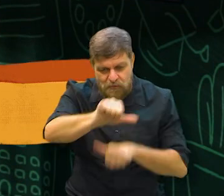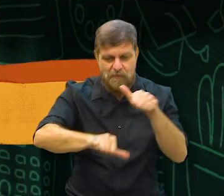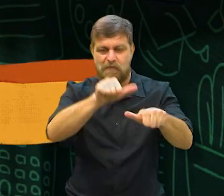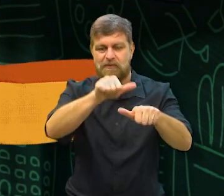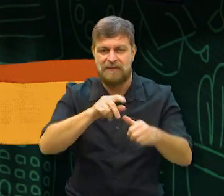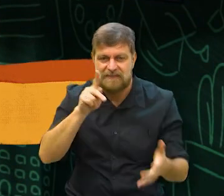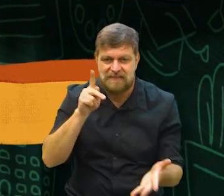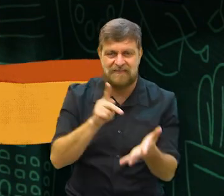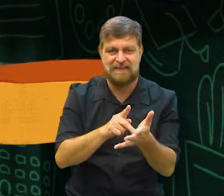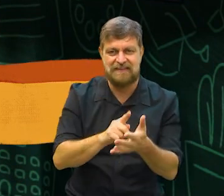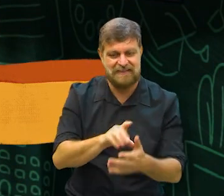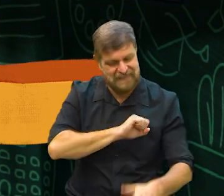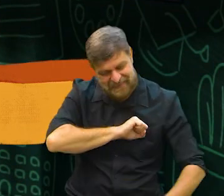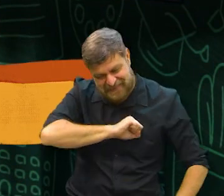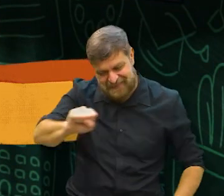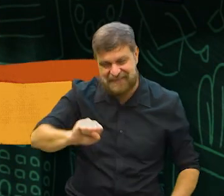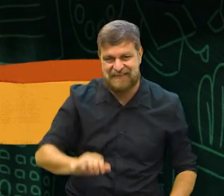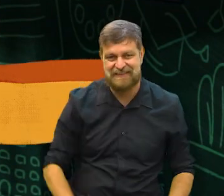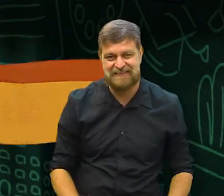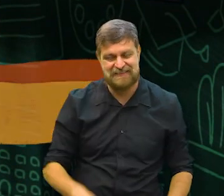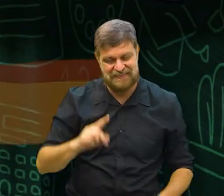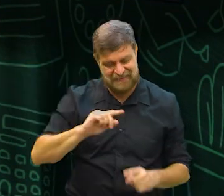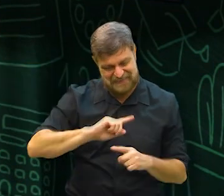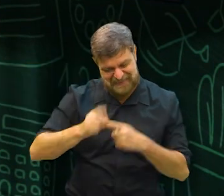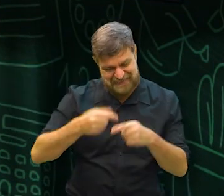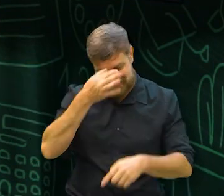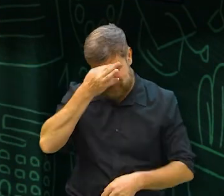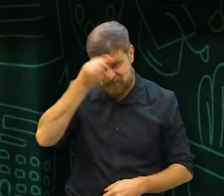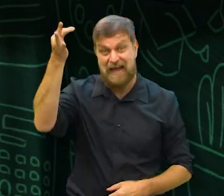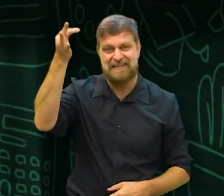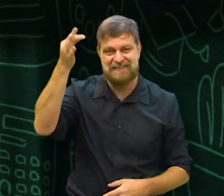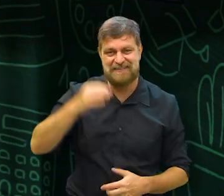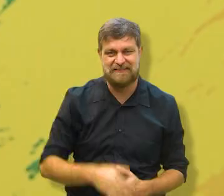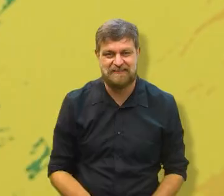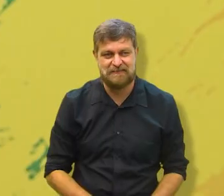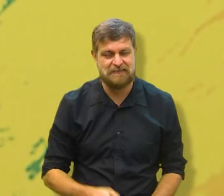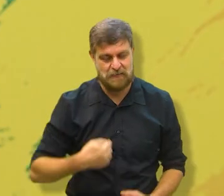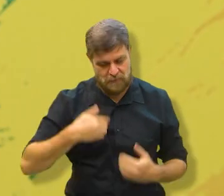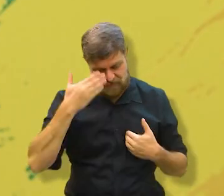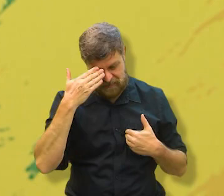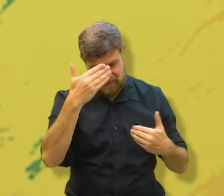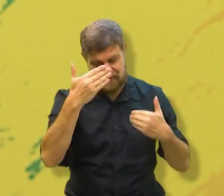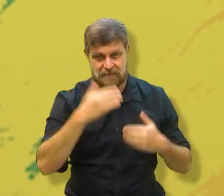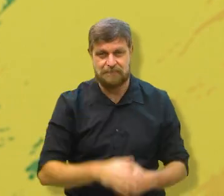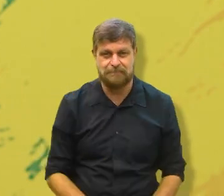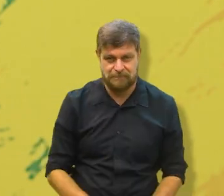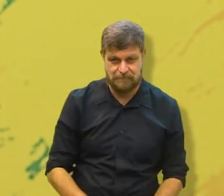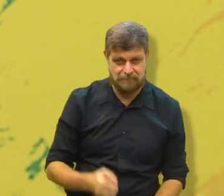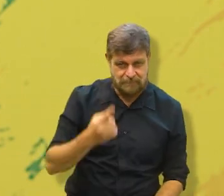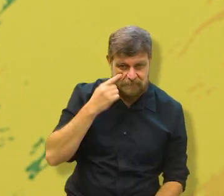fato. Valeu, obrigado. Sucesso aí para Eu que você. agradeço. Então tá bom.